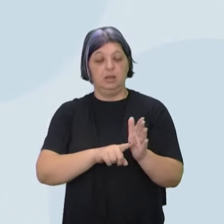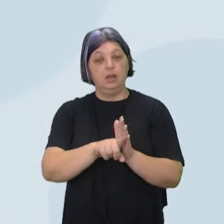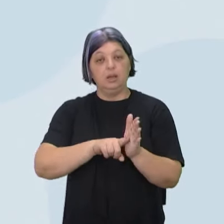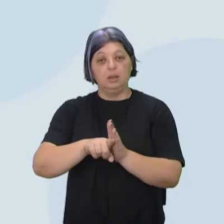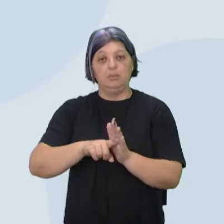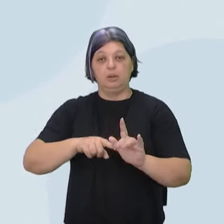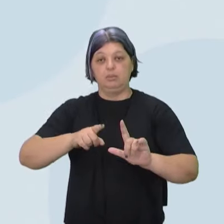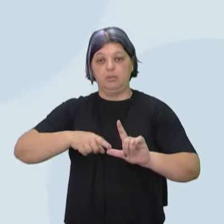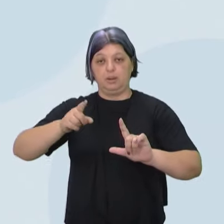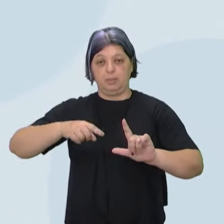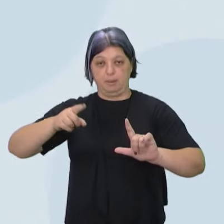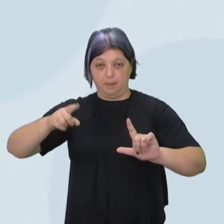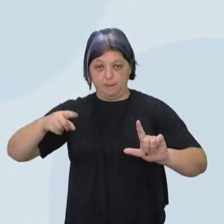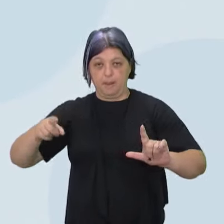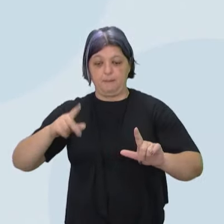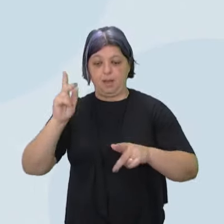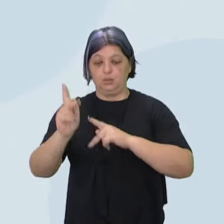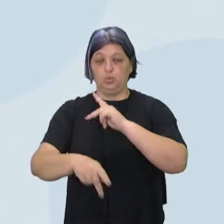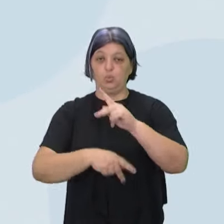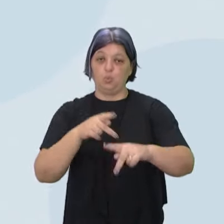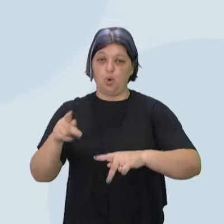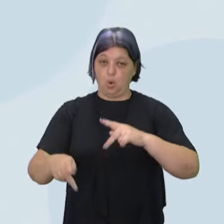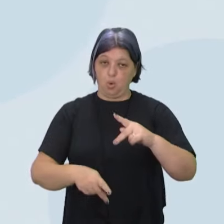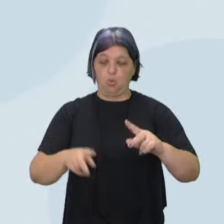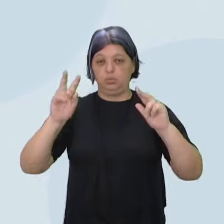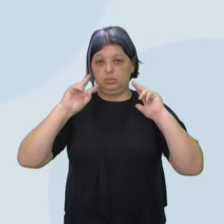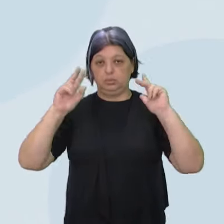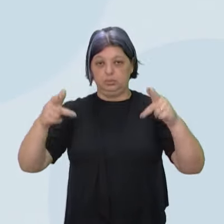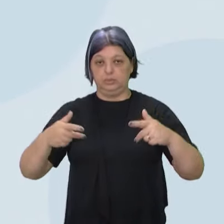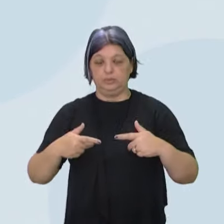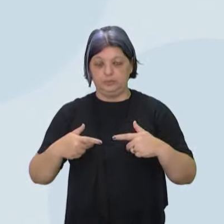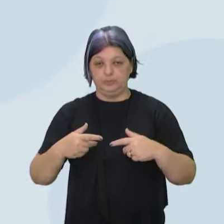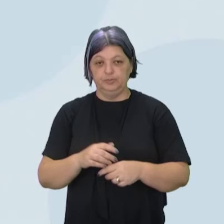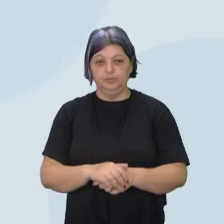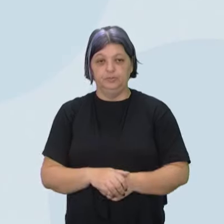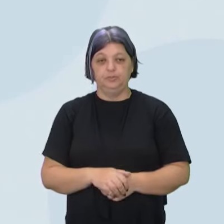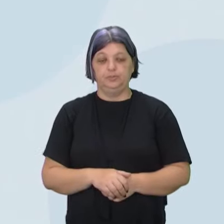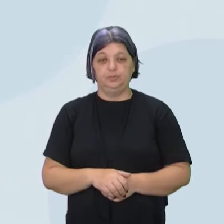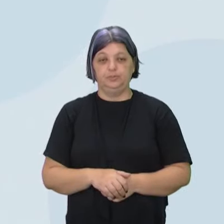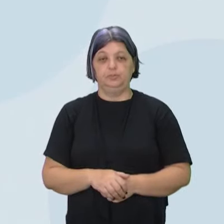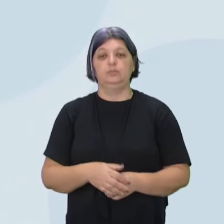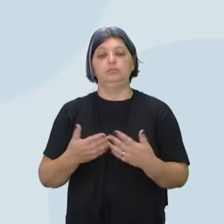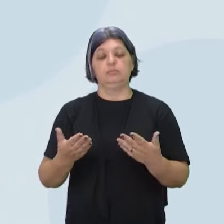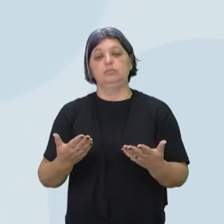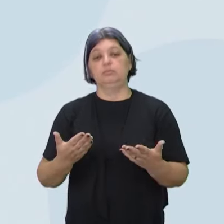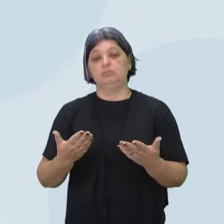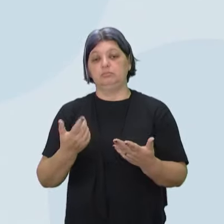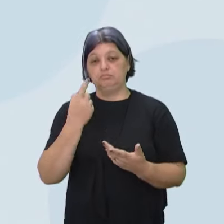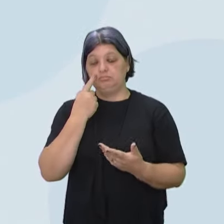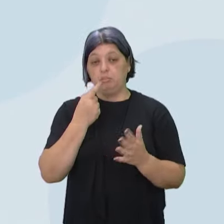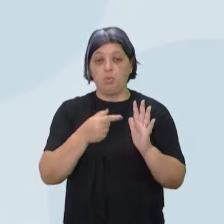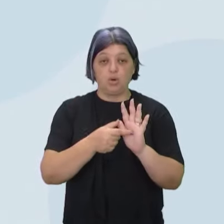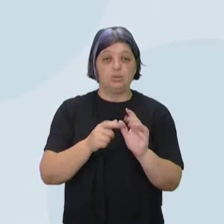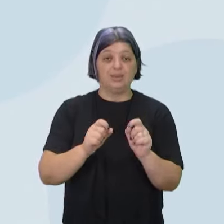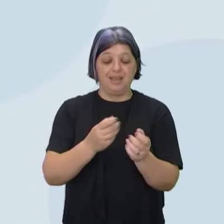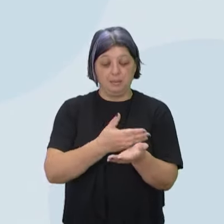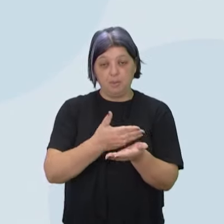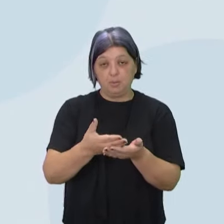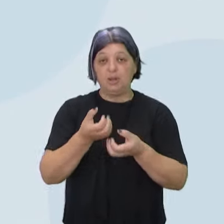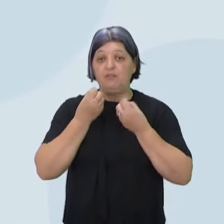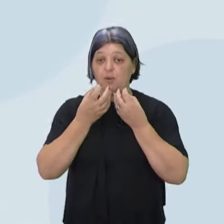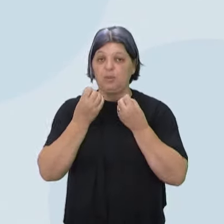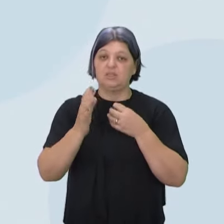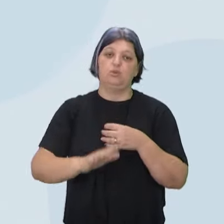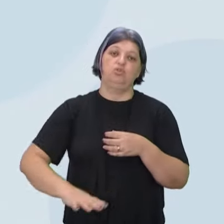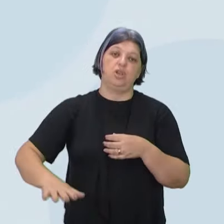investigação das populações humanas, ok? Nesse caso, ele traz a introdução, informações gerais